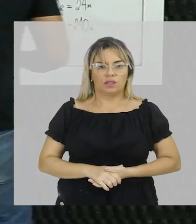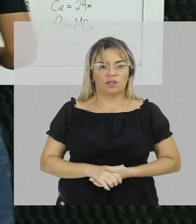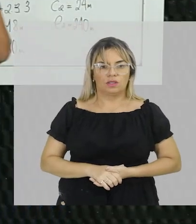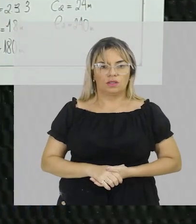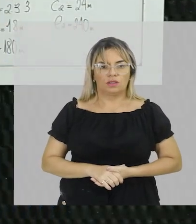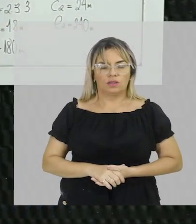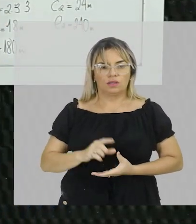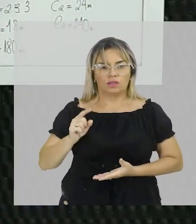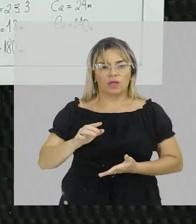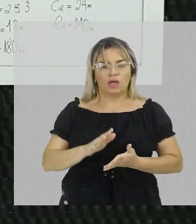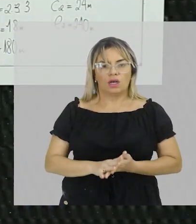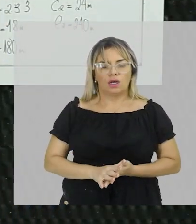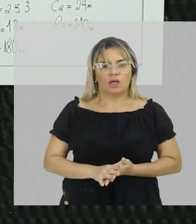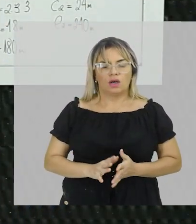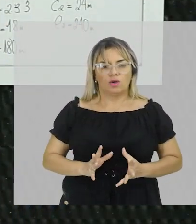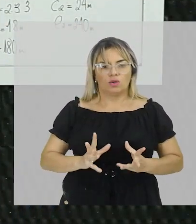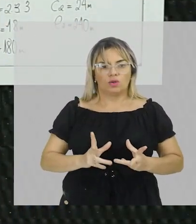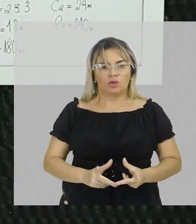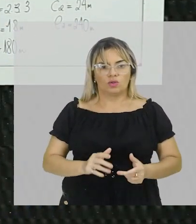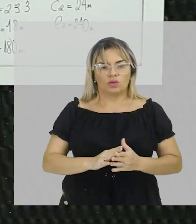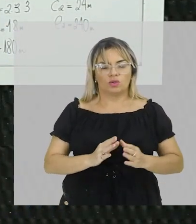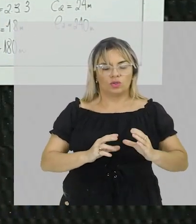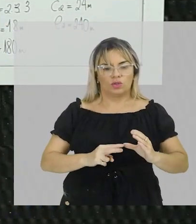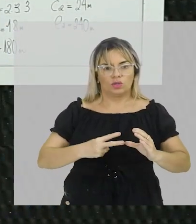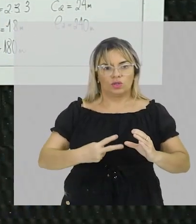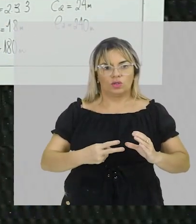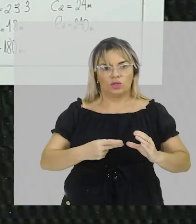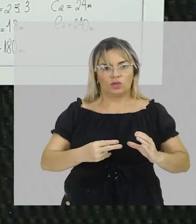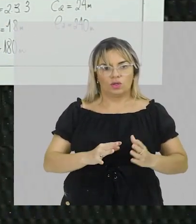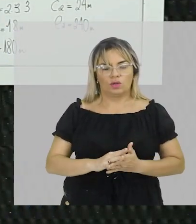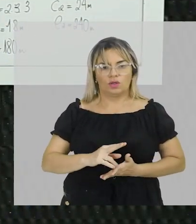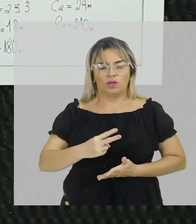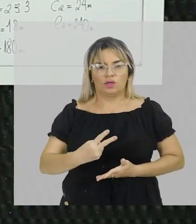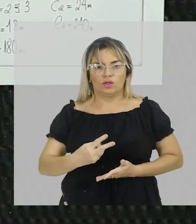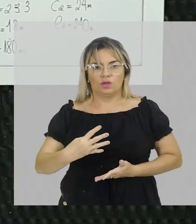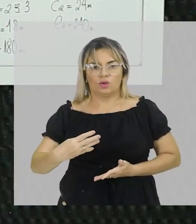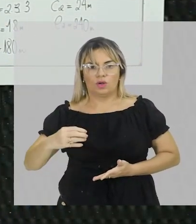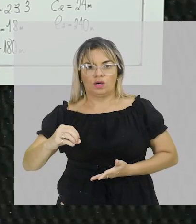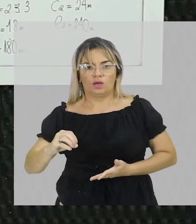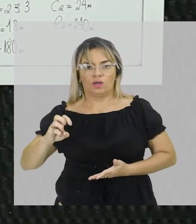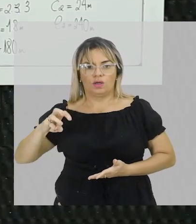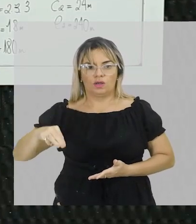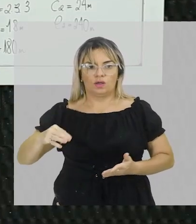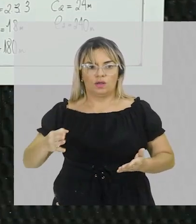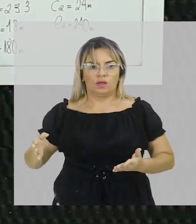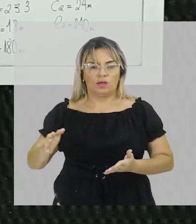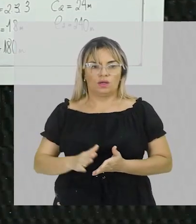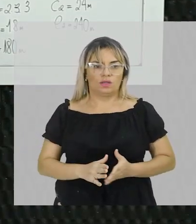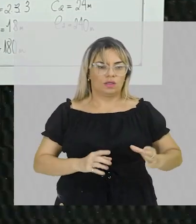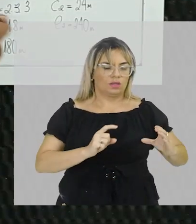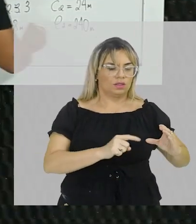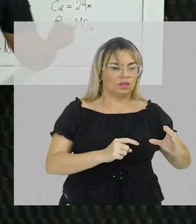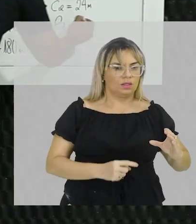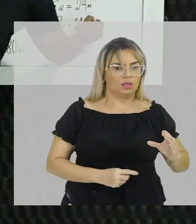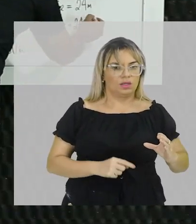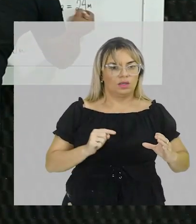Ora, turma, então a criança que está na circunferência maior, ele vai percorrer 240